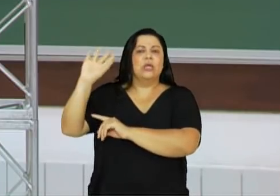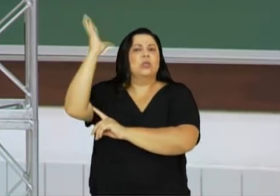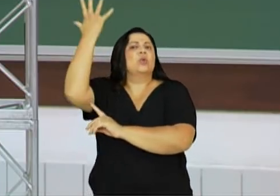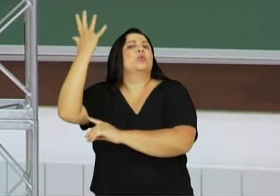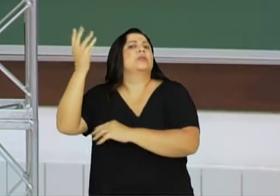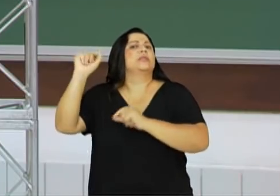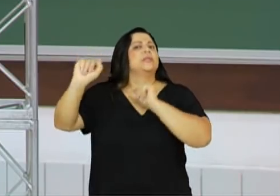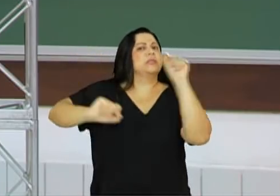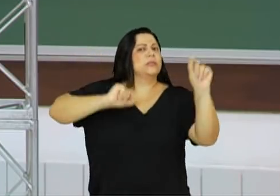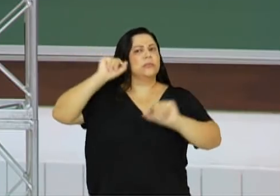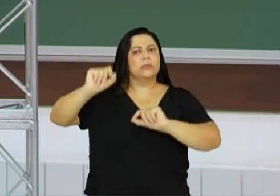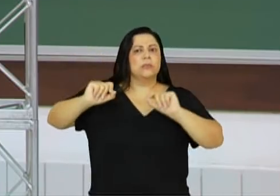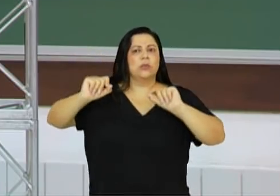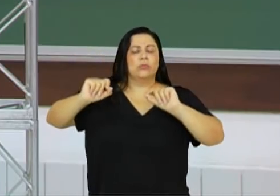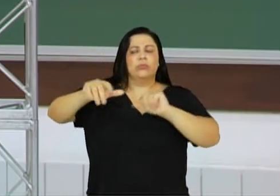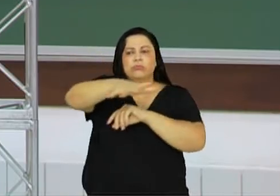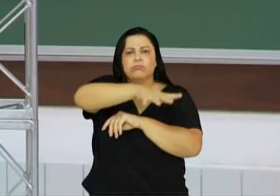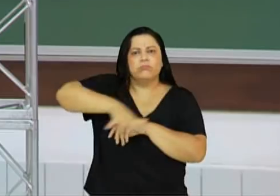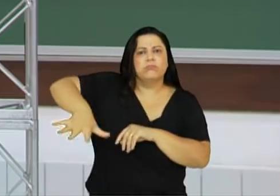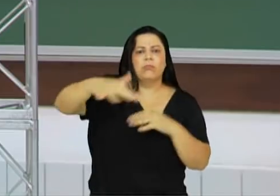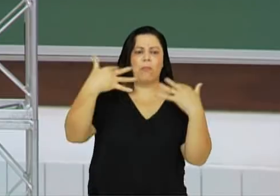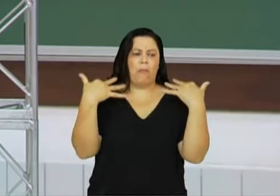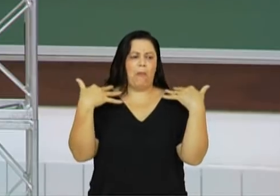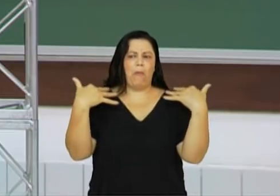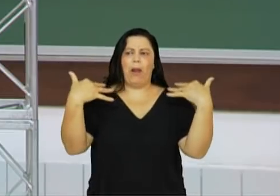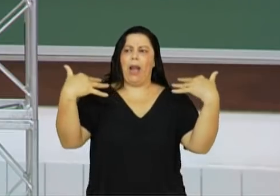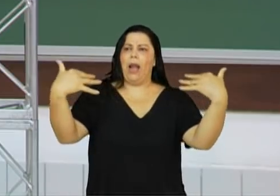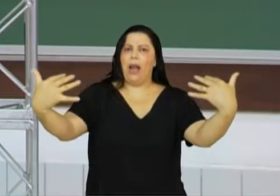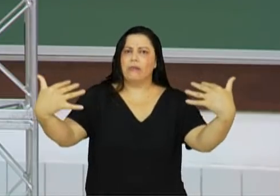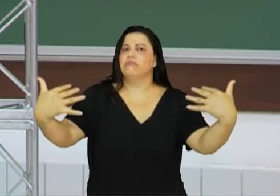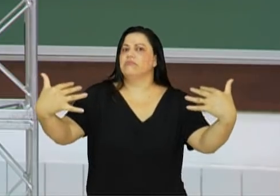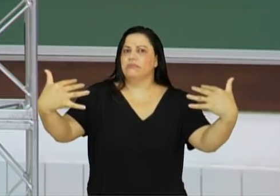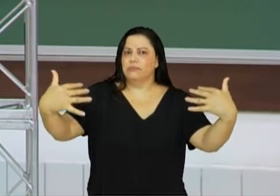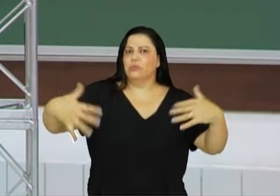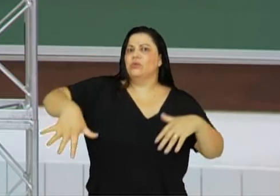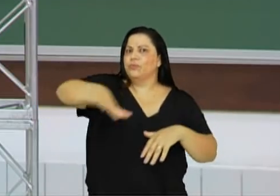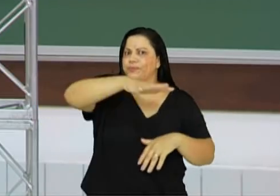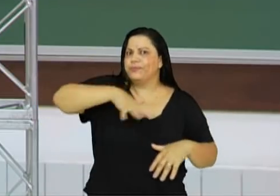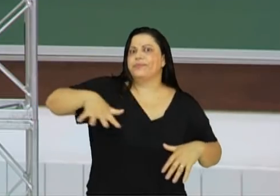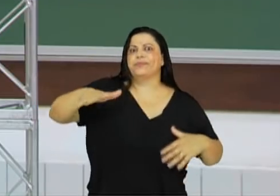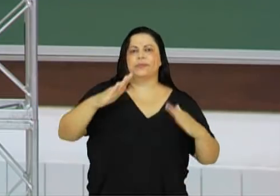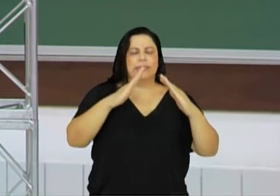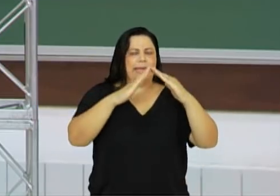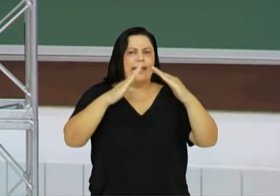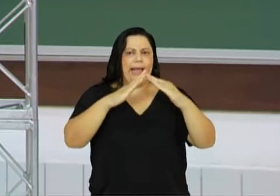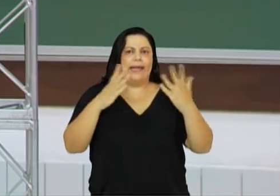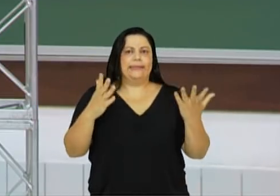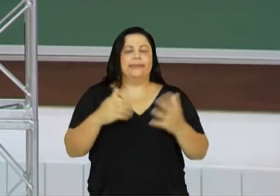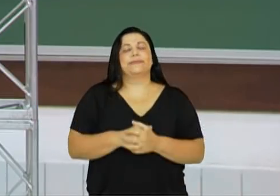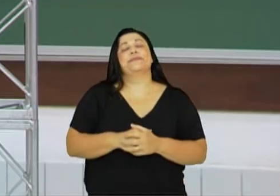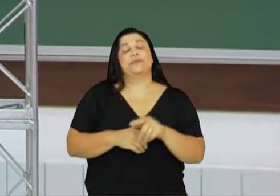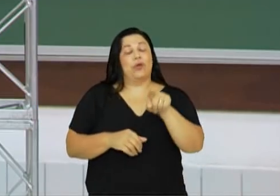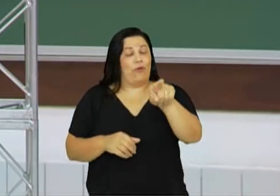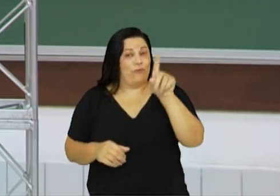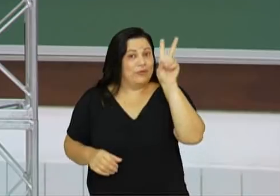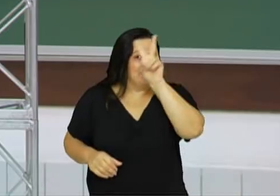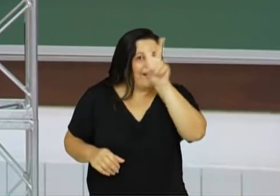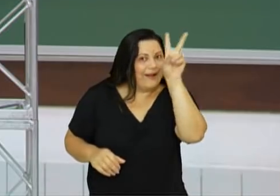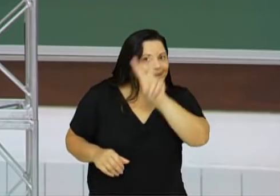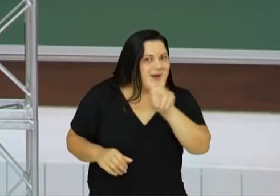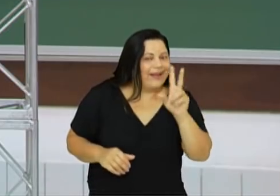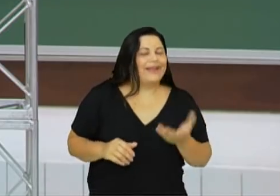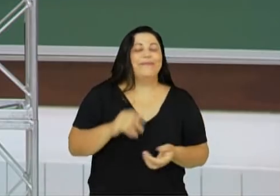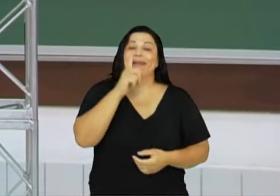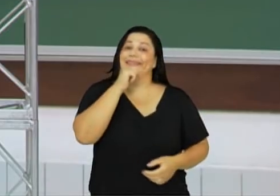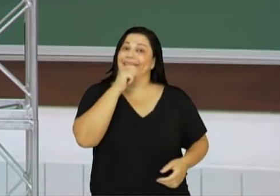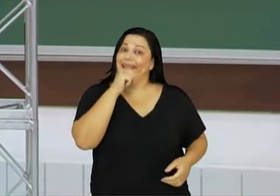pública nas casas de banho ou nos termas. E lembre-se na hora do banho de economizar água, diminuir o tempo do banho. O